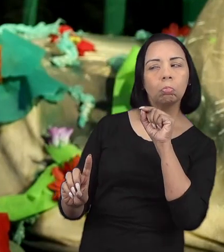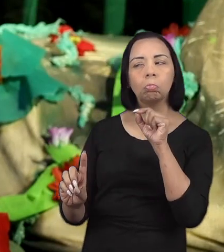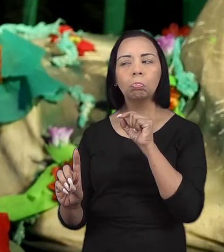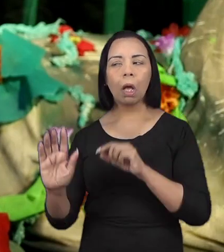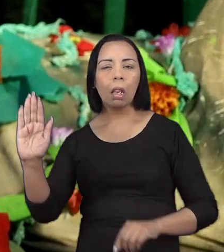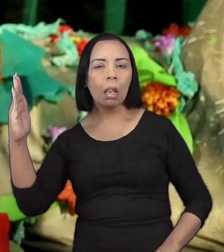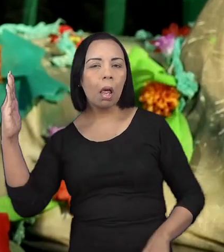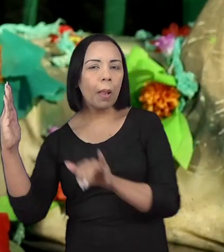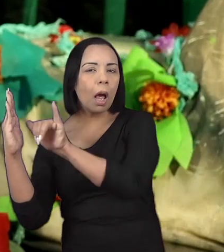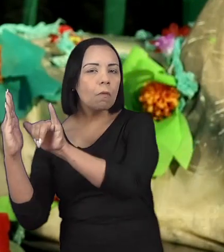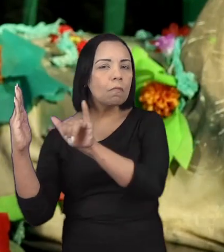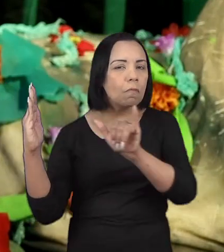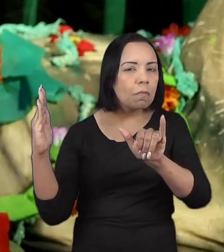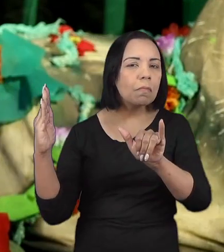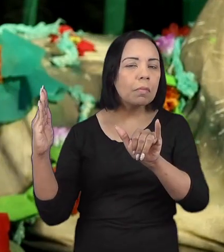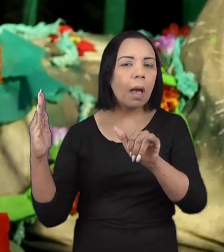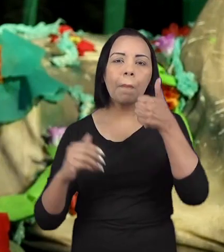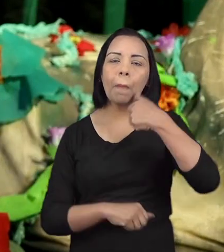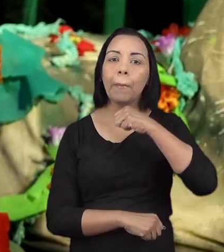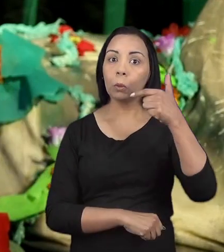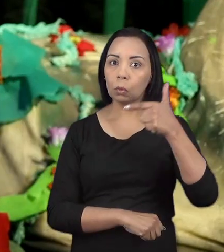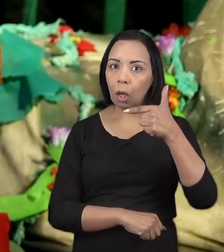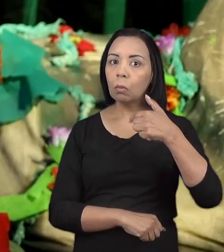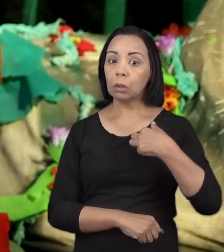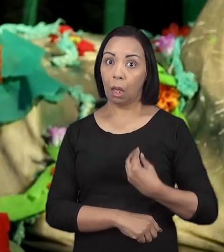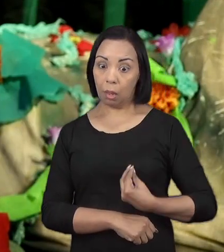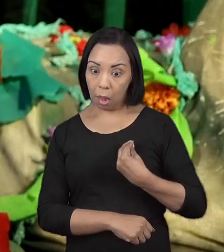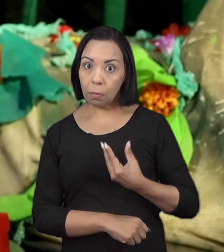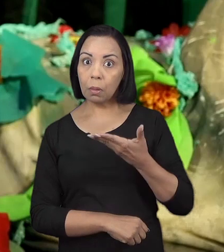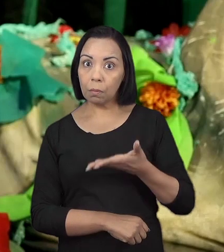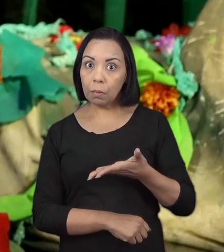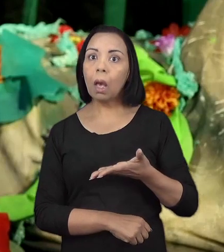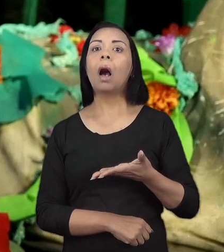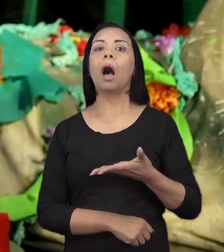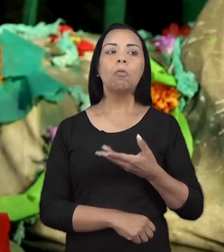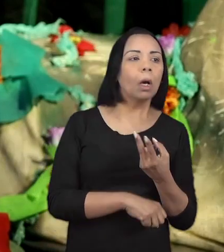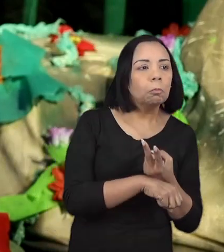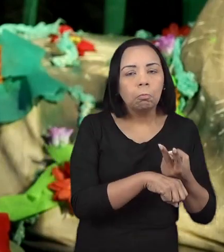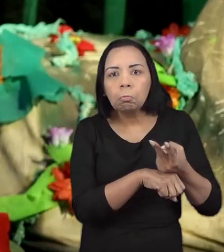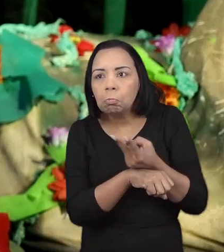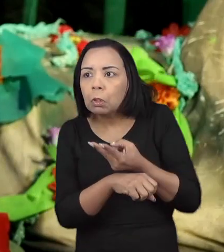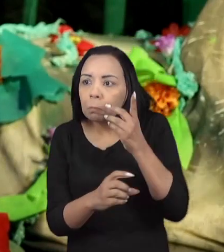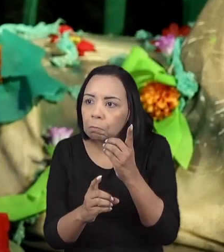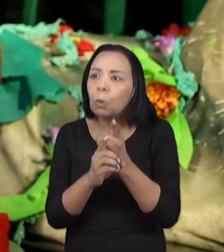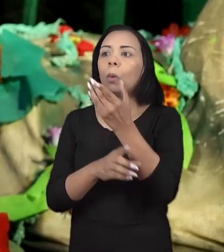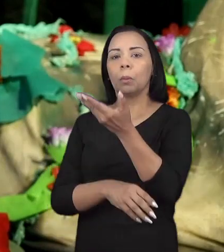o espelho contará para sua madrasta que você está viva e ela irá lhe